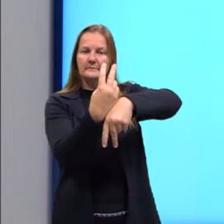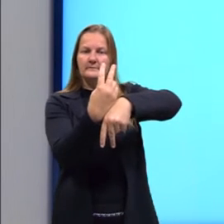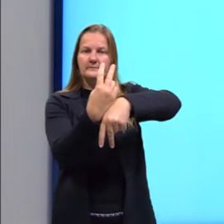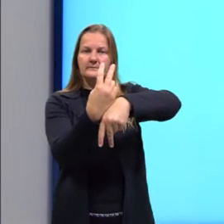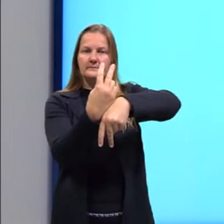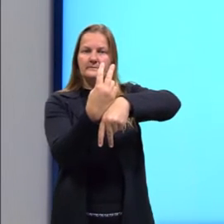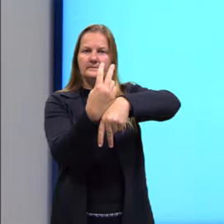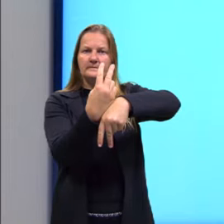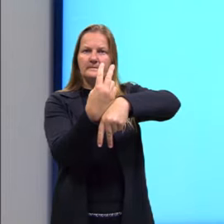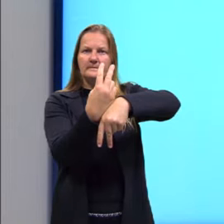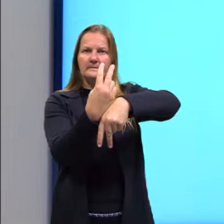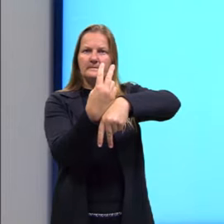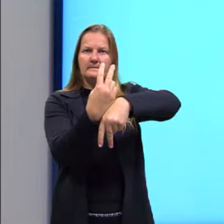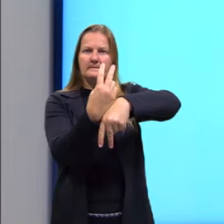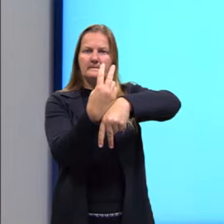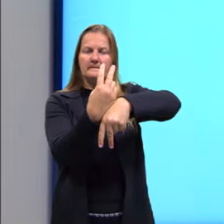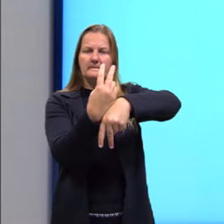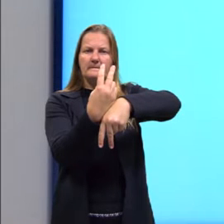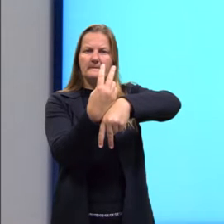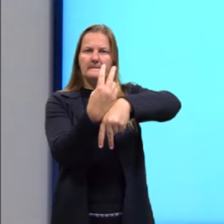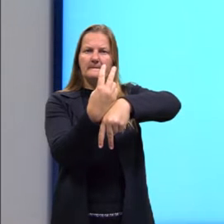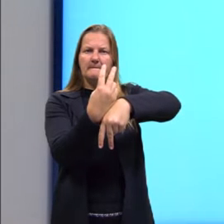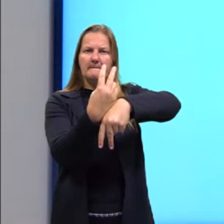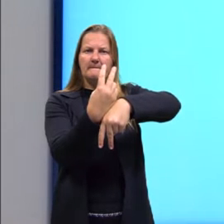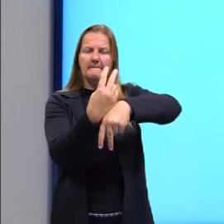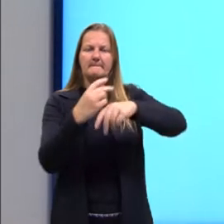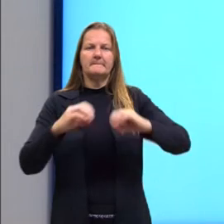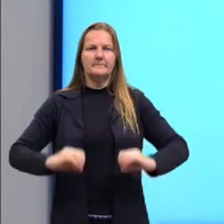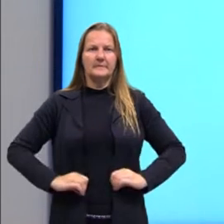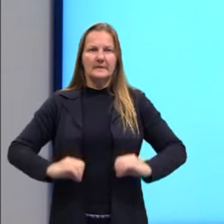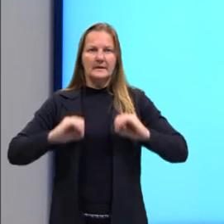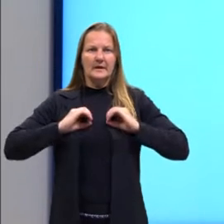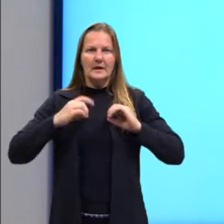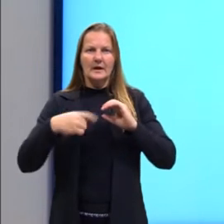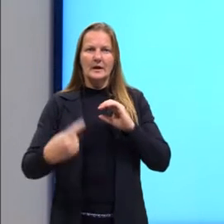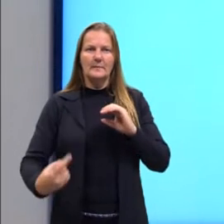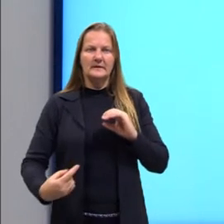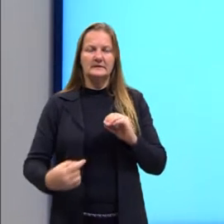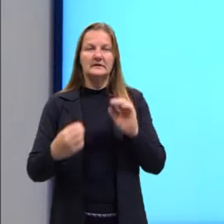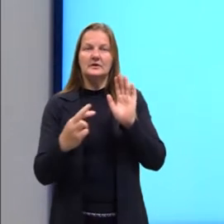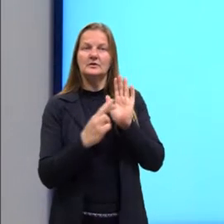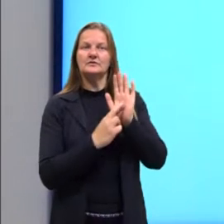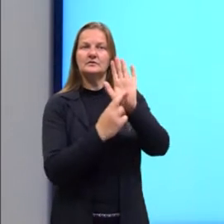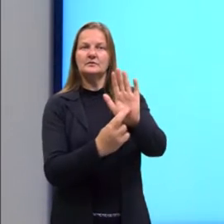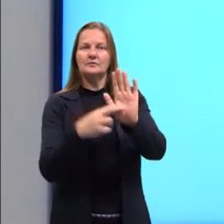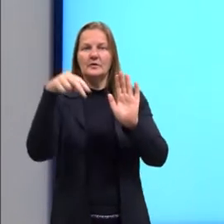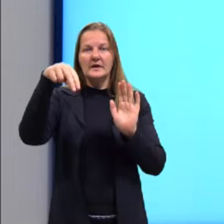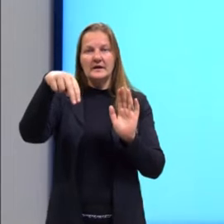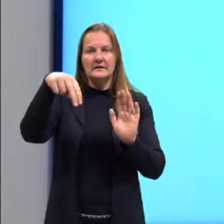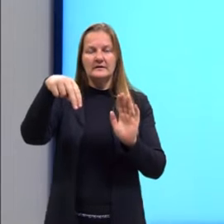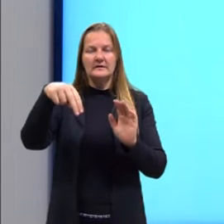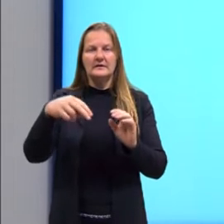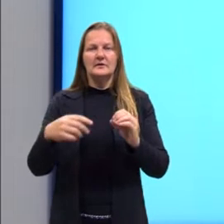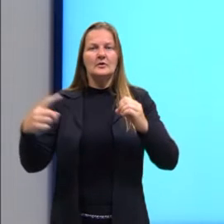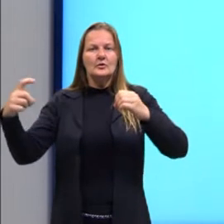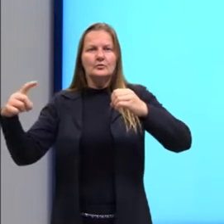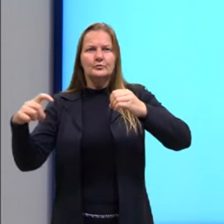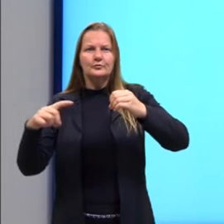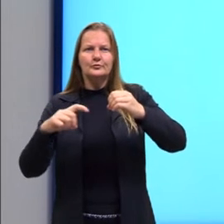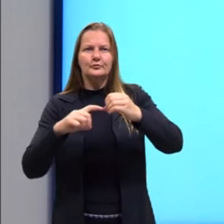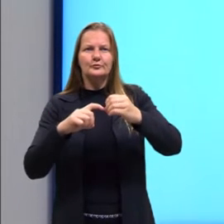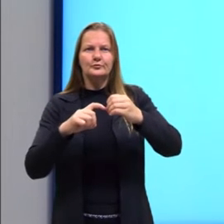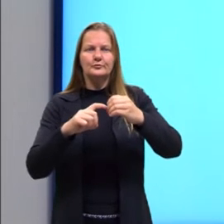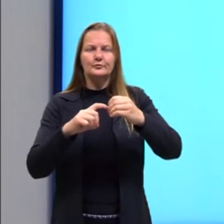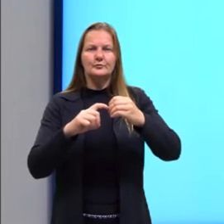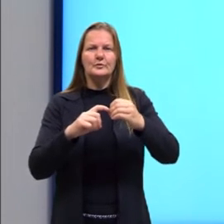esses e esses gametas aqui ó representados pela letra M através da fecundação